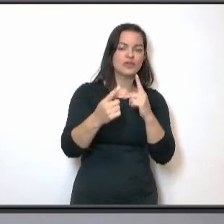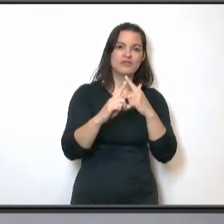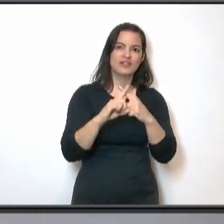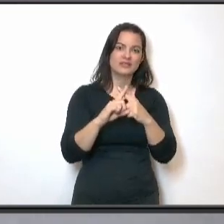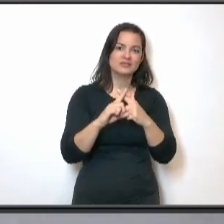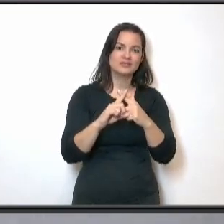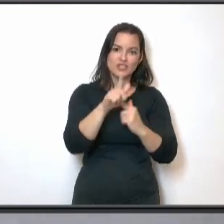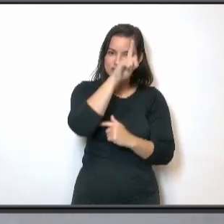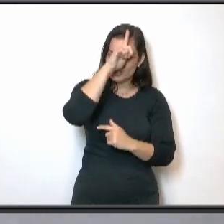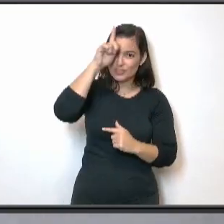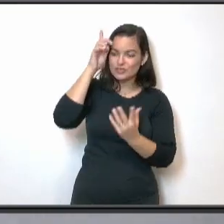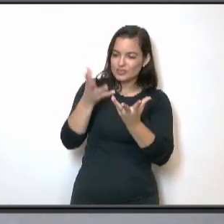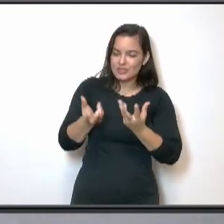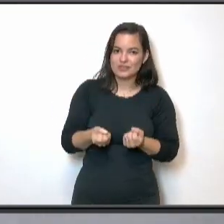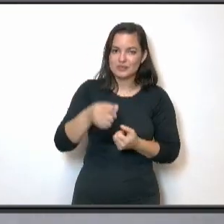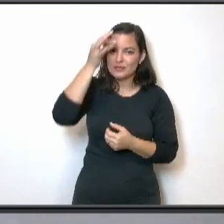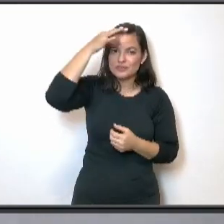Pedro achava,